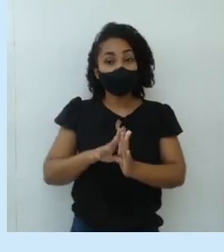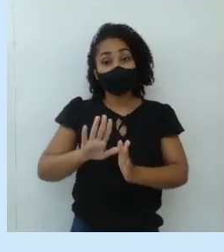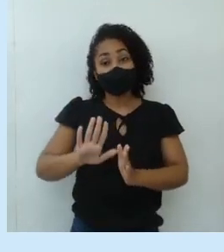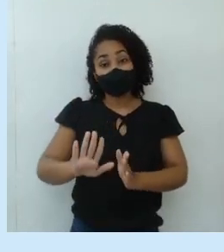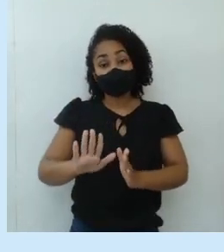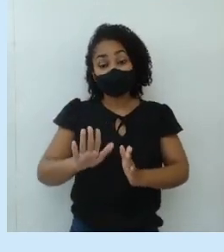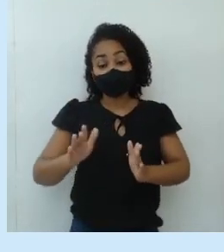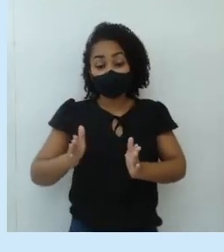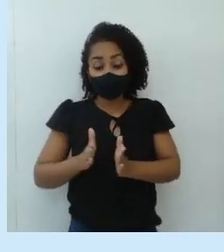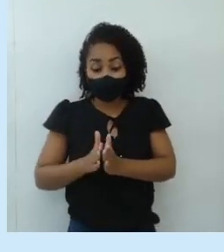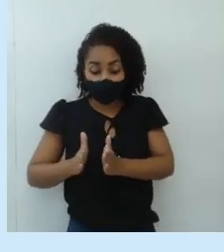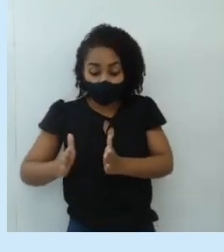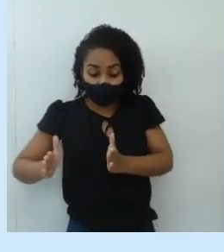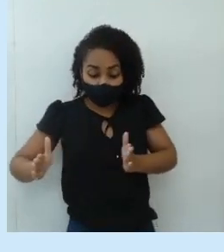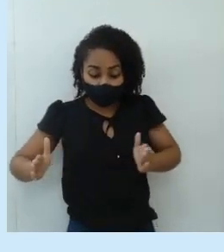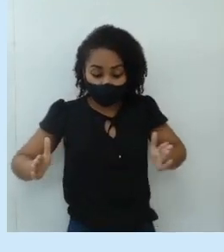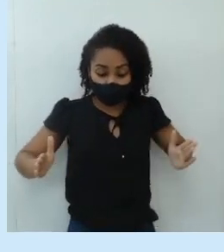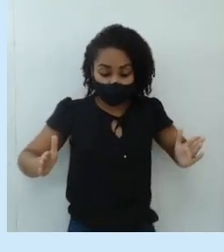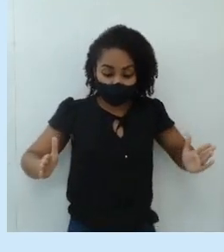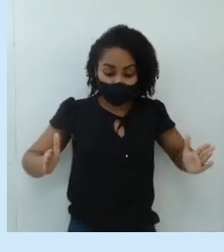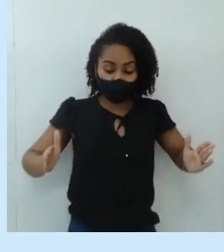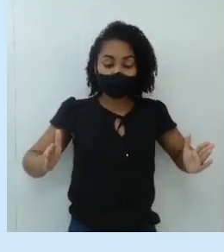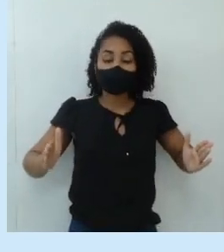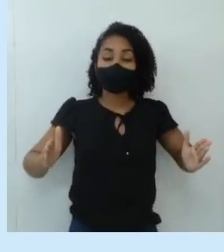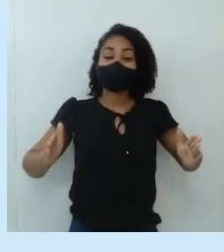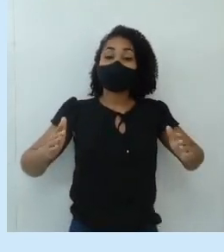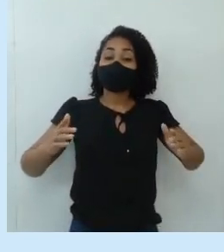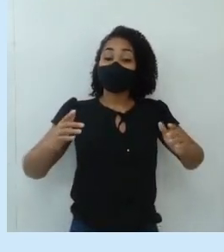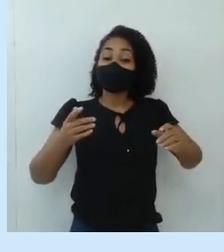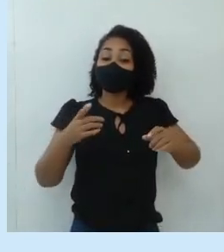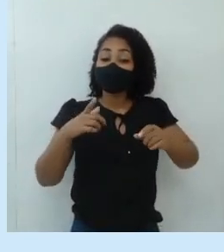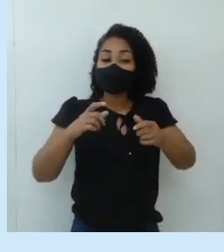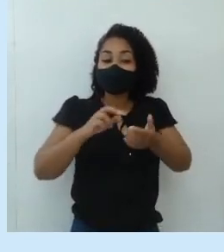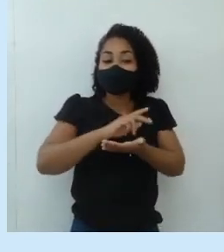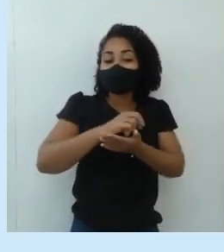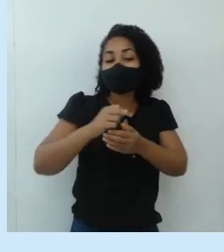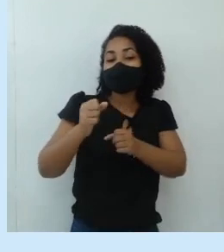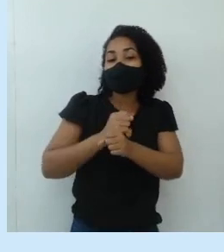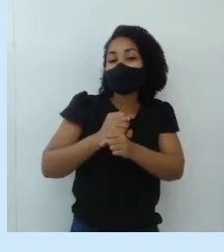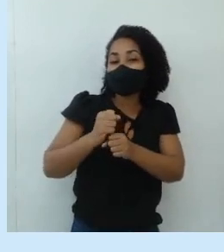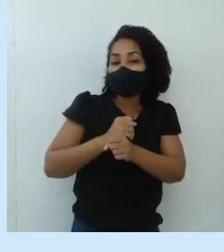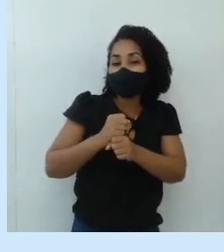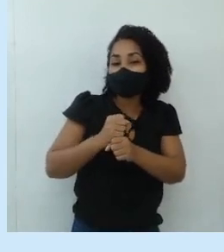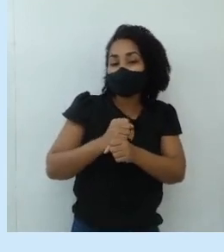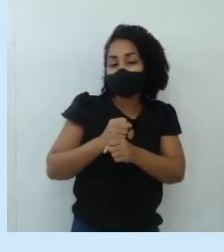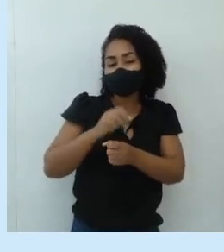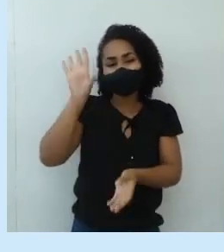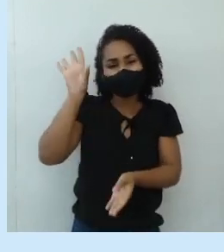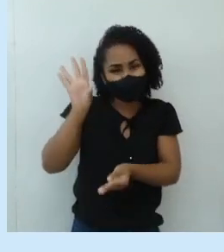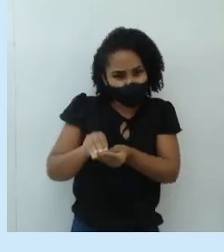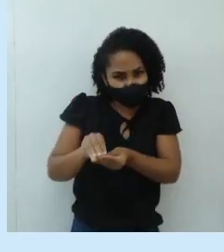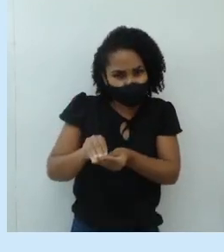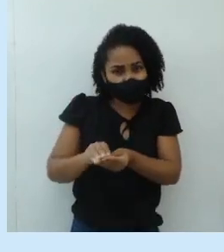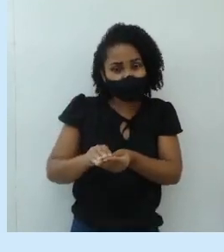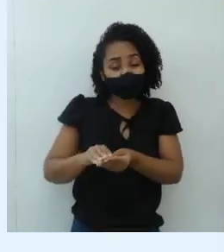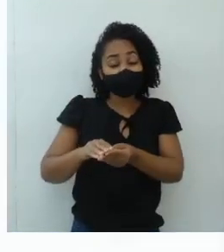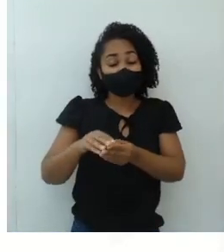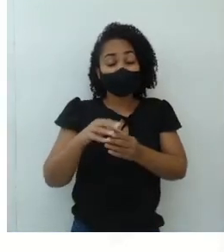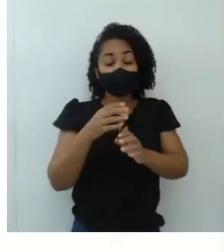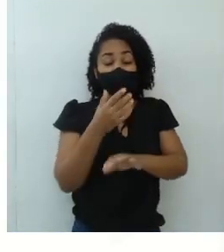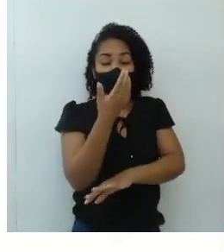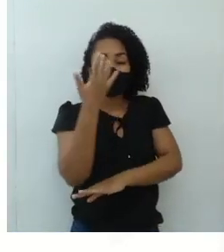do comportamento meteorológico em anos. Em resumo, o clima e o